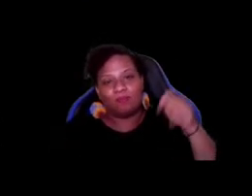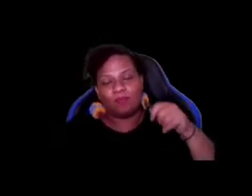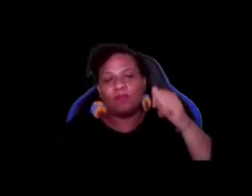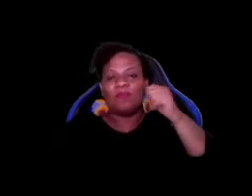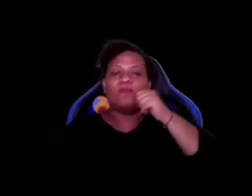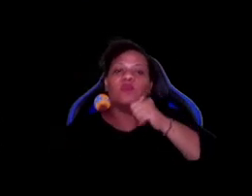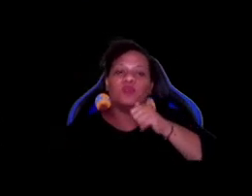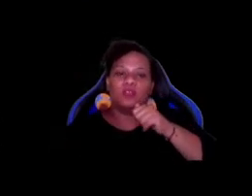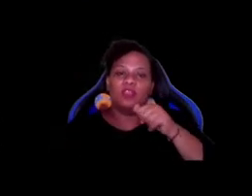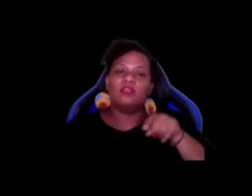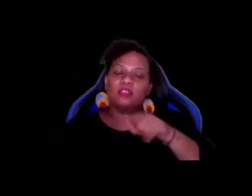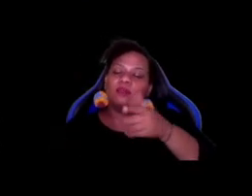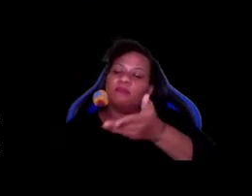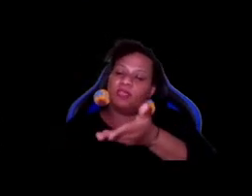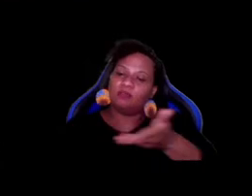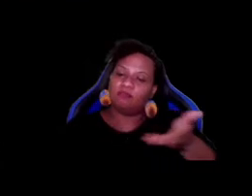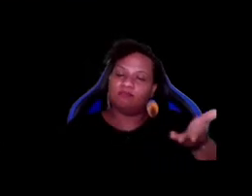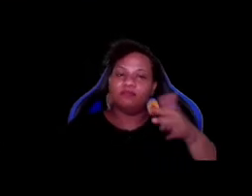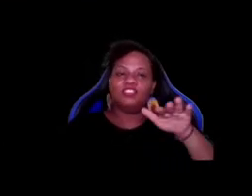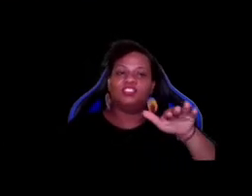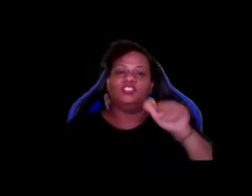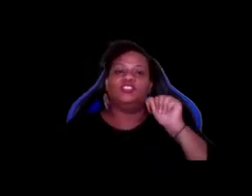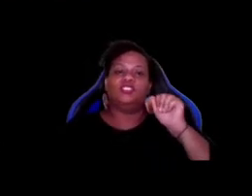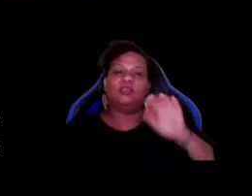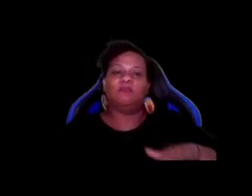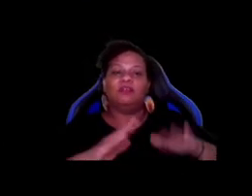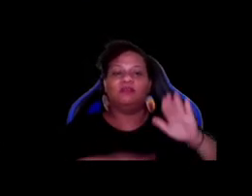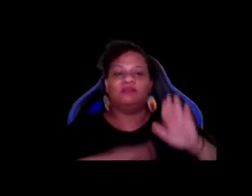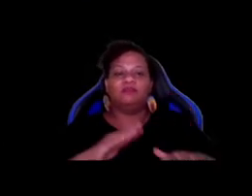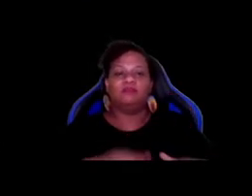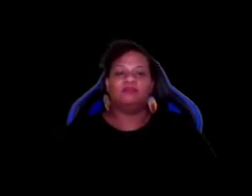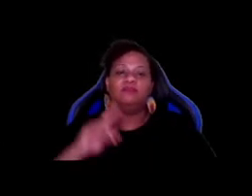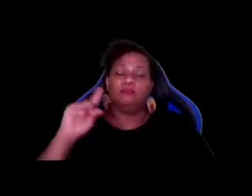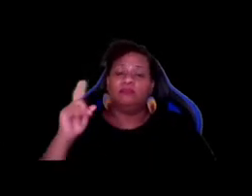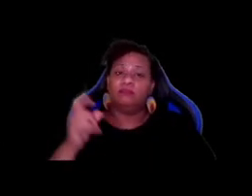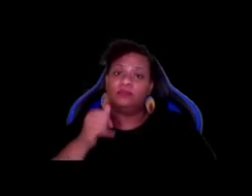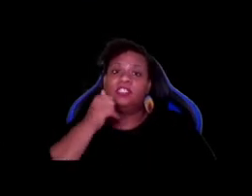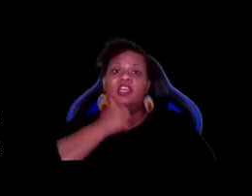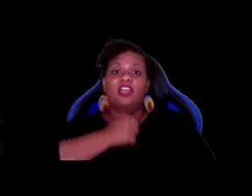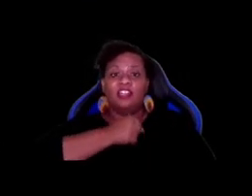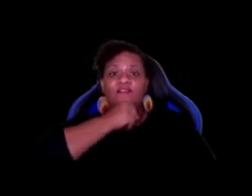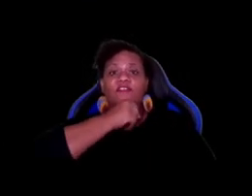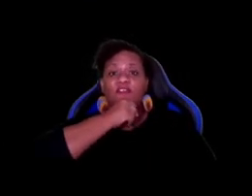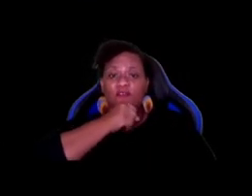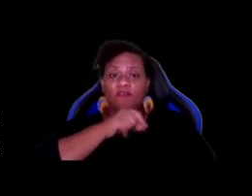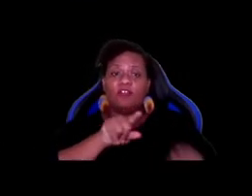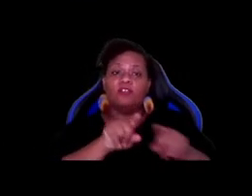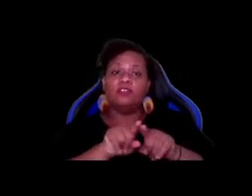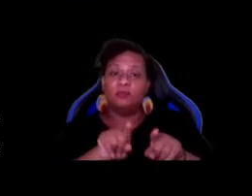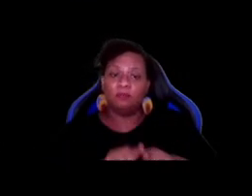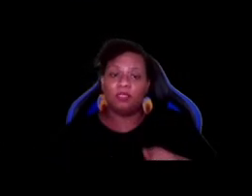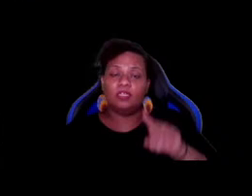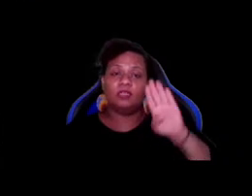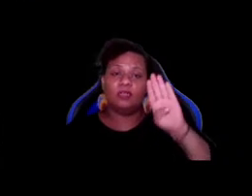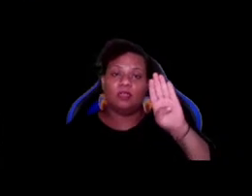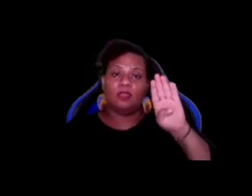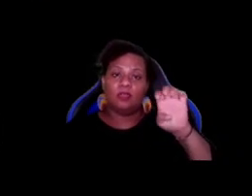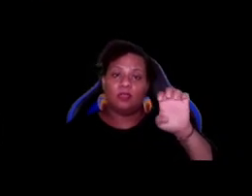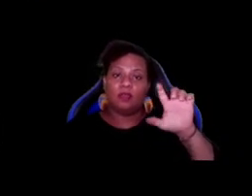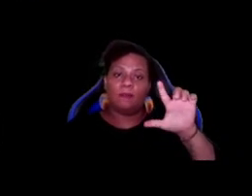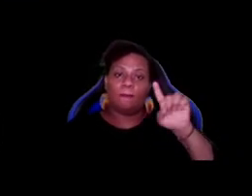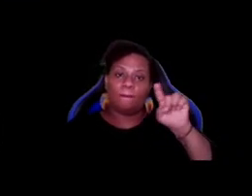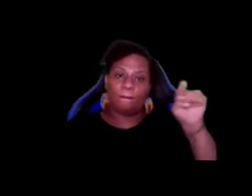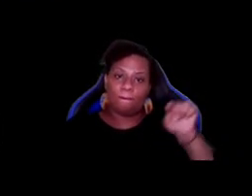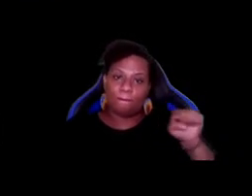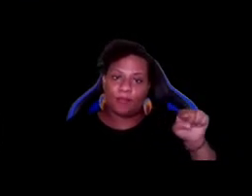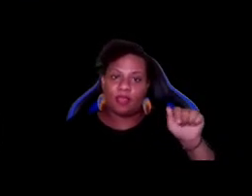são chamadas a tocar, como vovó também tocava, né? A finada Delsa de Iansã